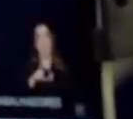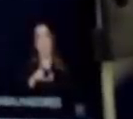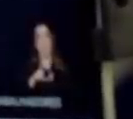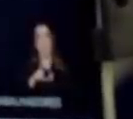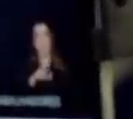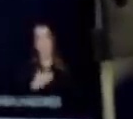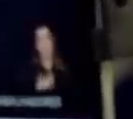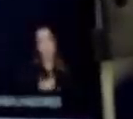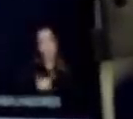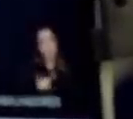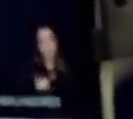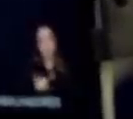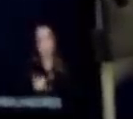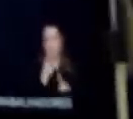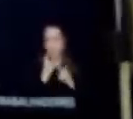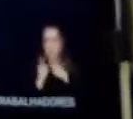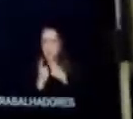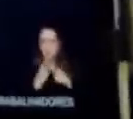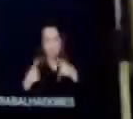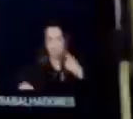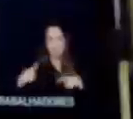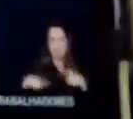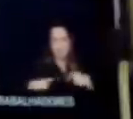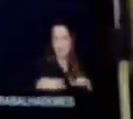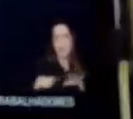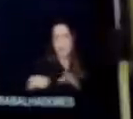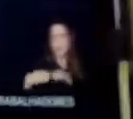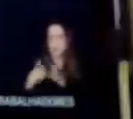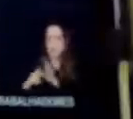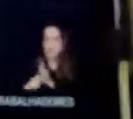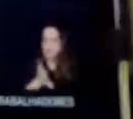lá. Então, entre sindicalistas,